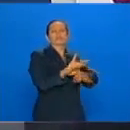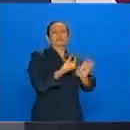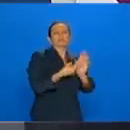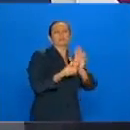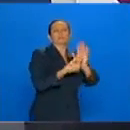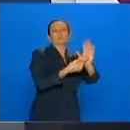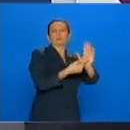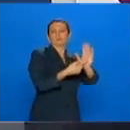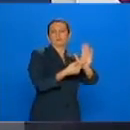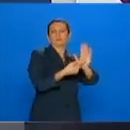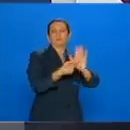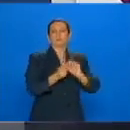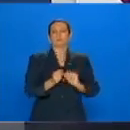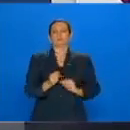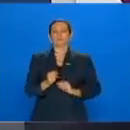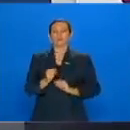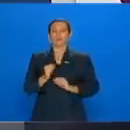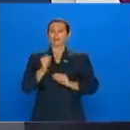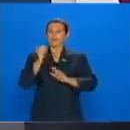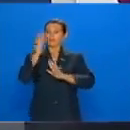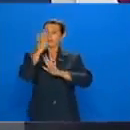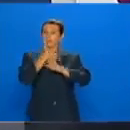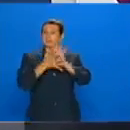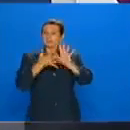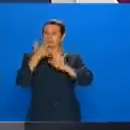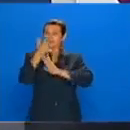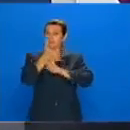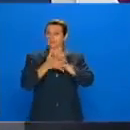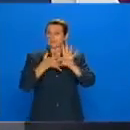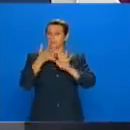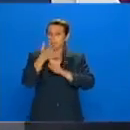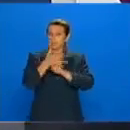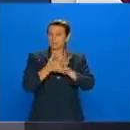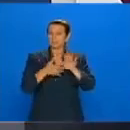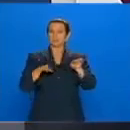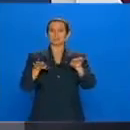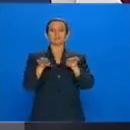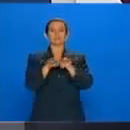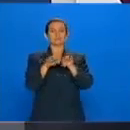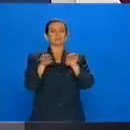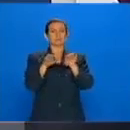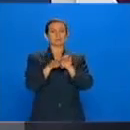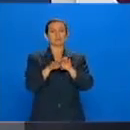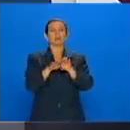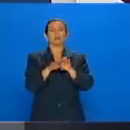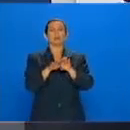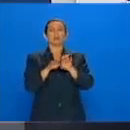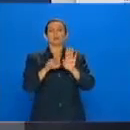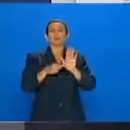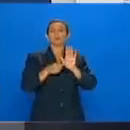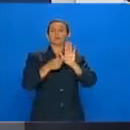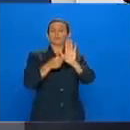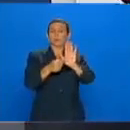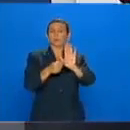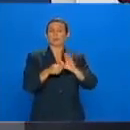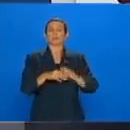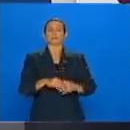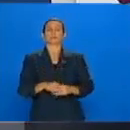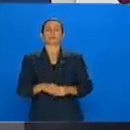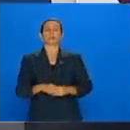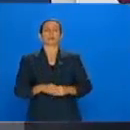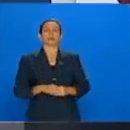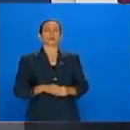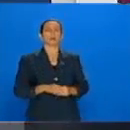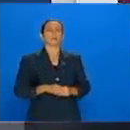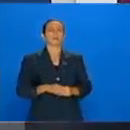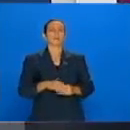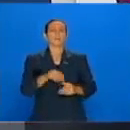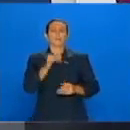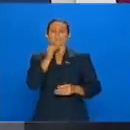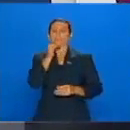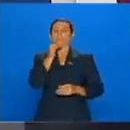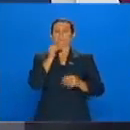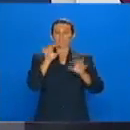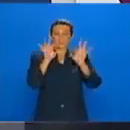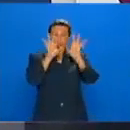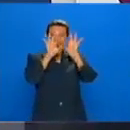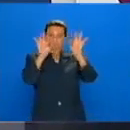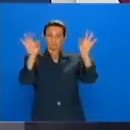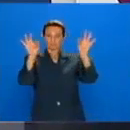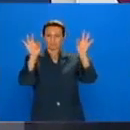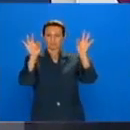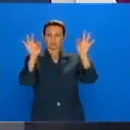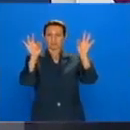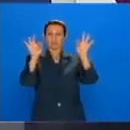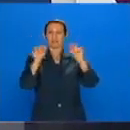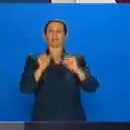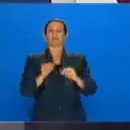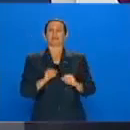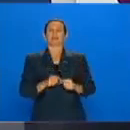Na língua de sinais, também há uma possibilidade de marcar estruturas sintáticas como a condicional e a oração